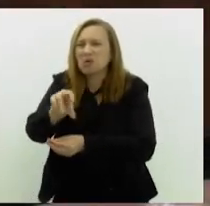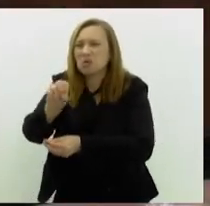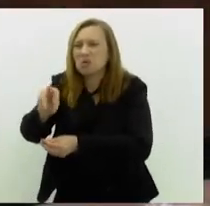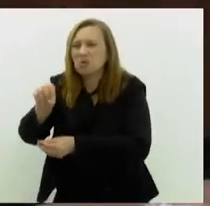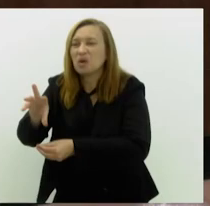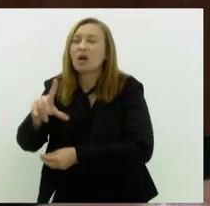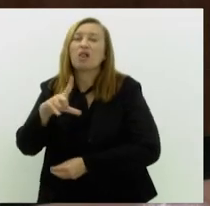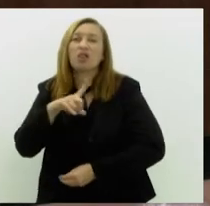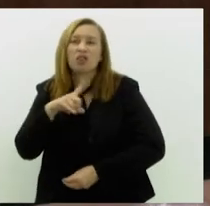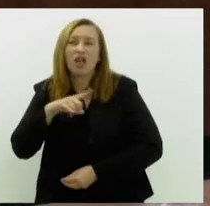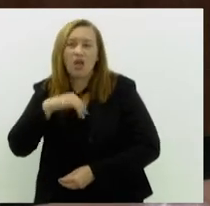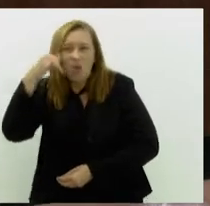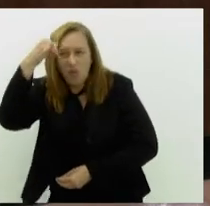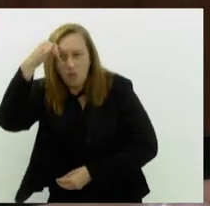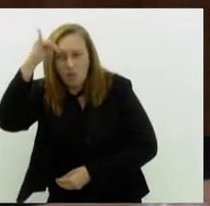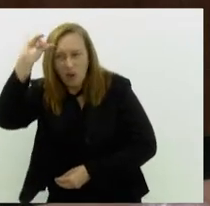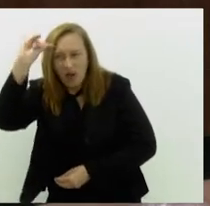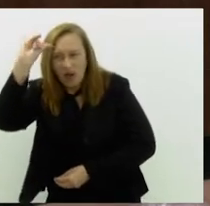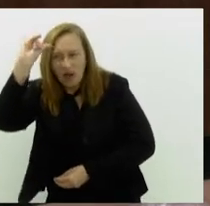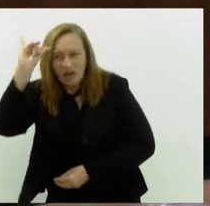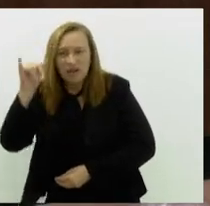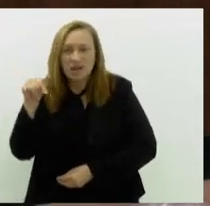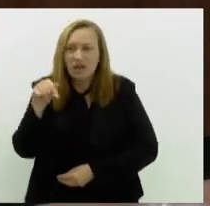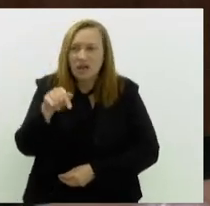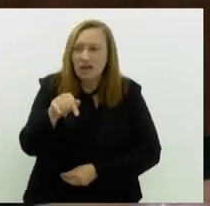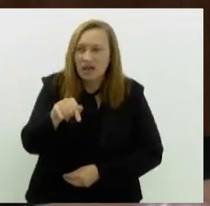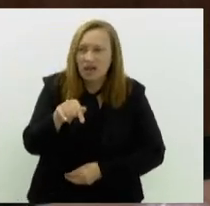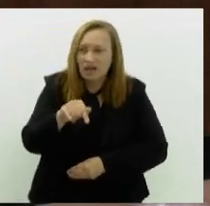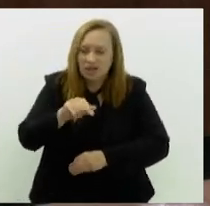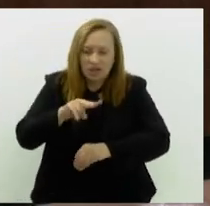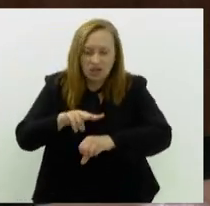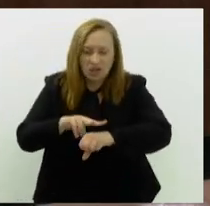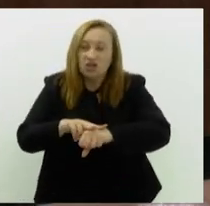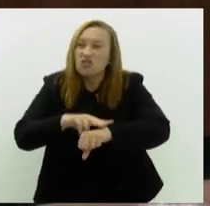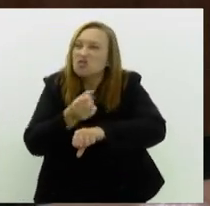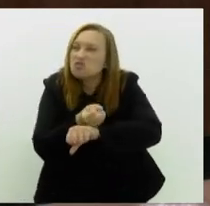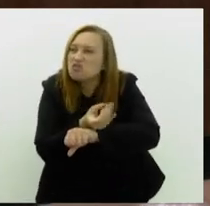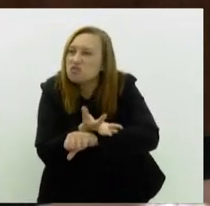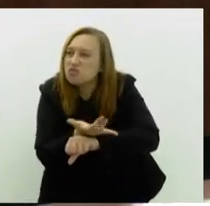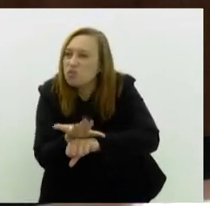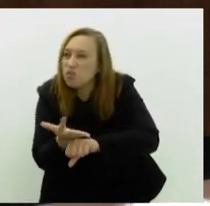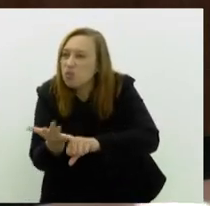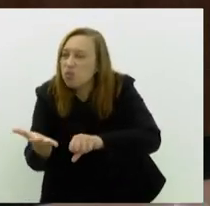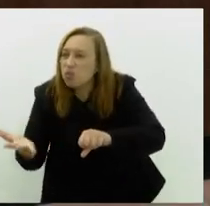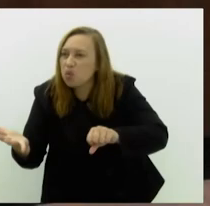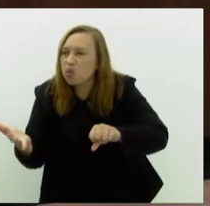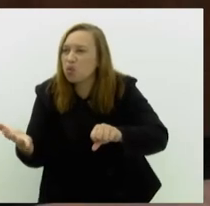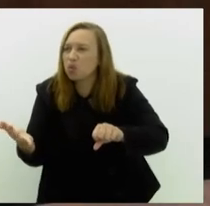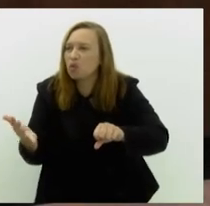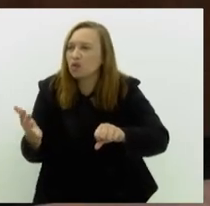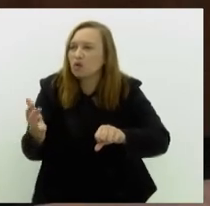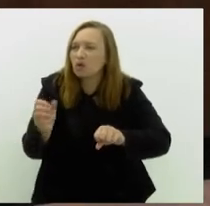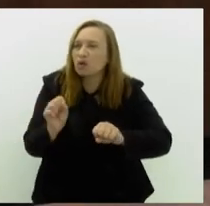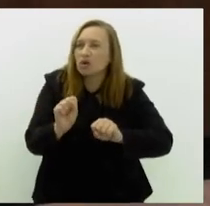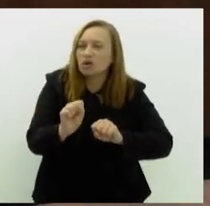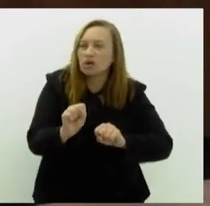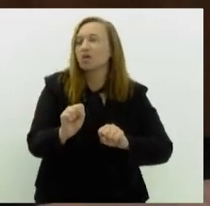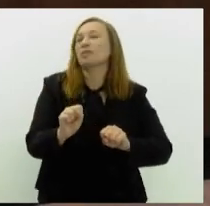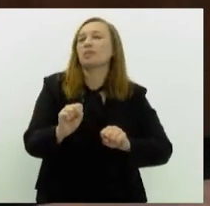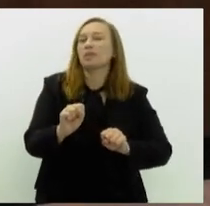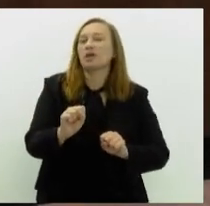gado pastando em grama contaminada pelo tolueno. Então, uma